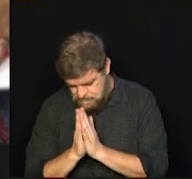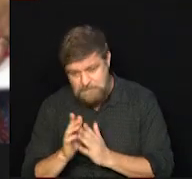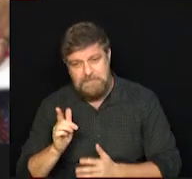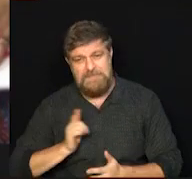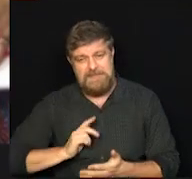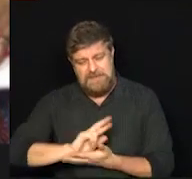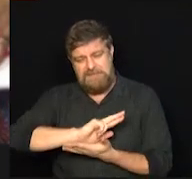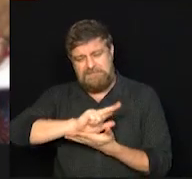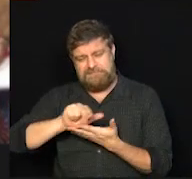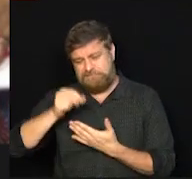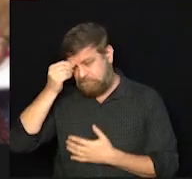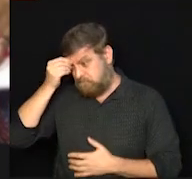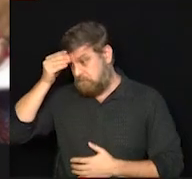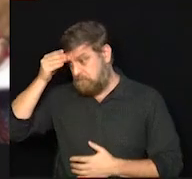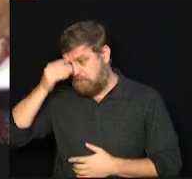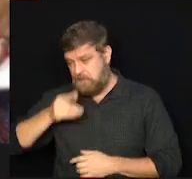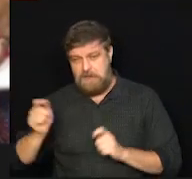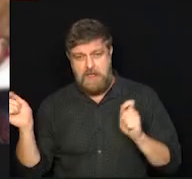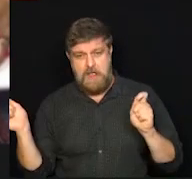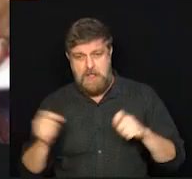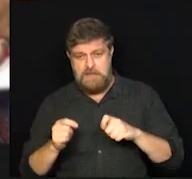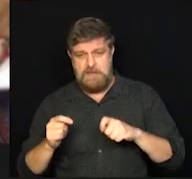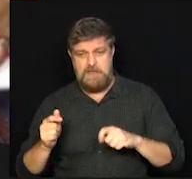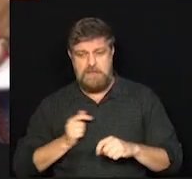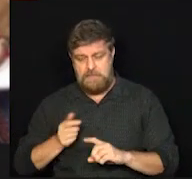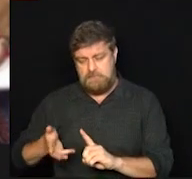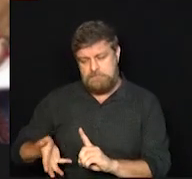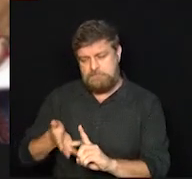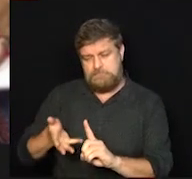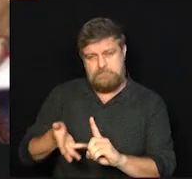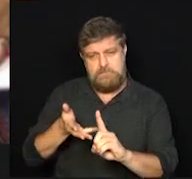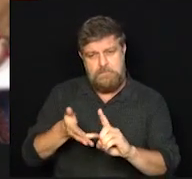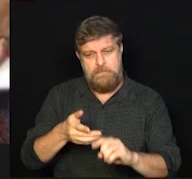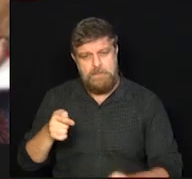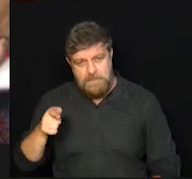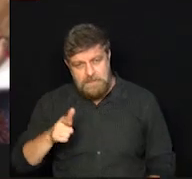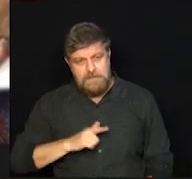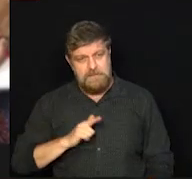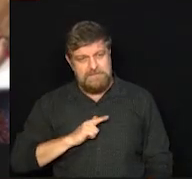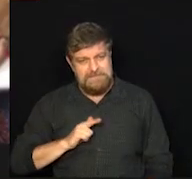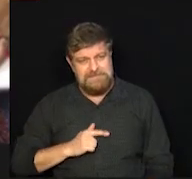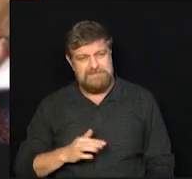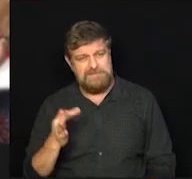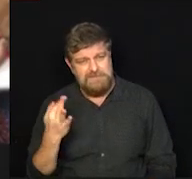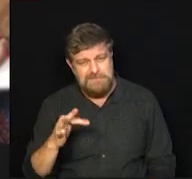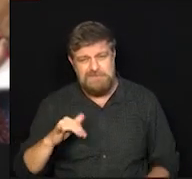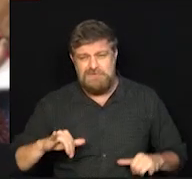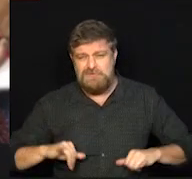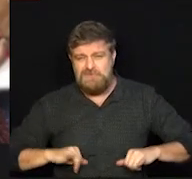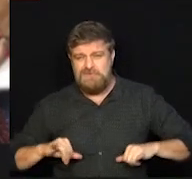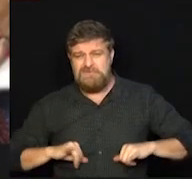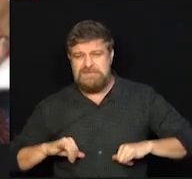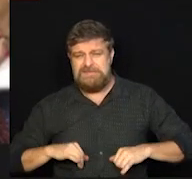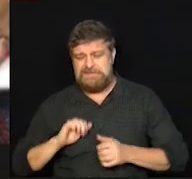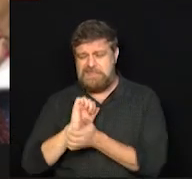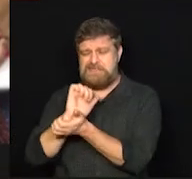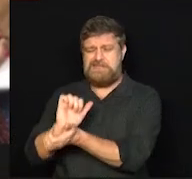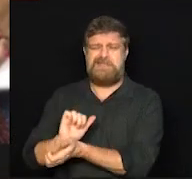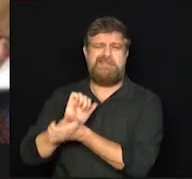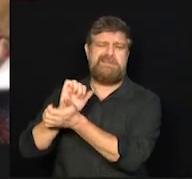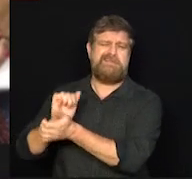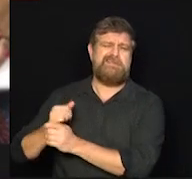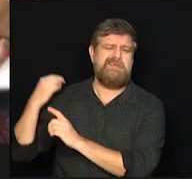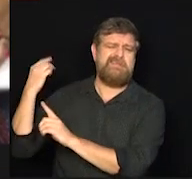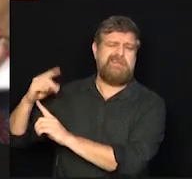saber e possibilitaram possibilitam que mesmo com tantas dores desde o advento da escadão